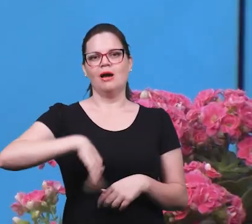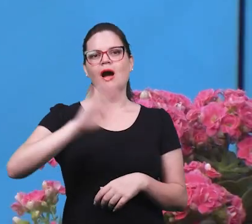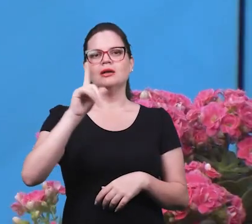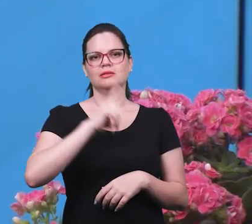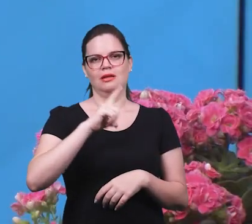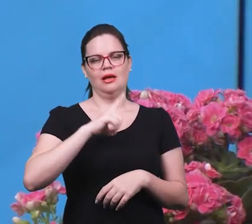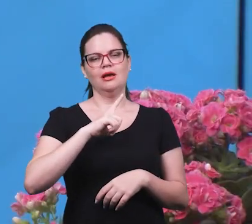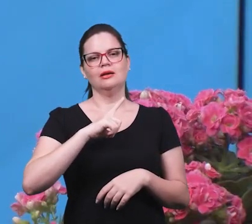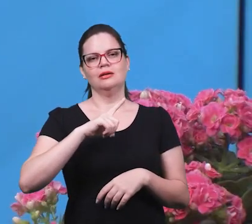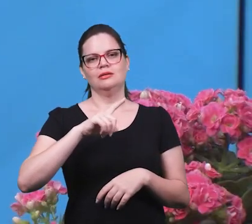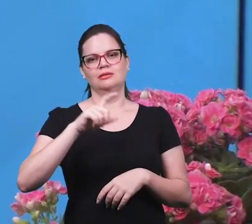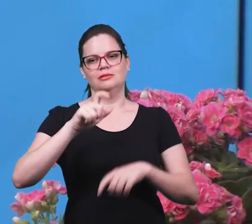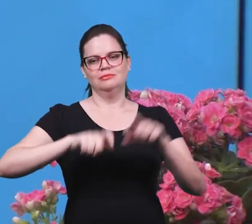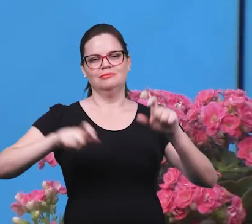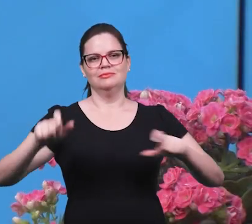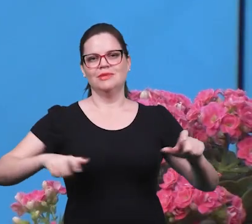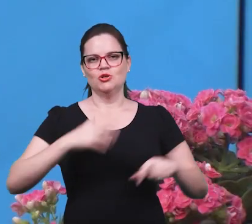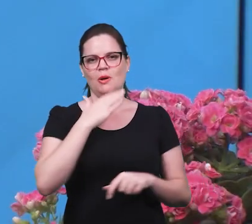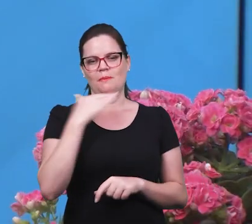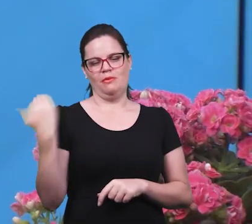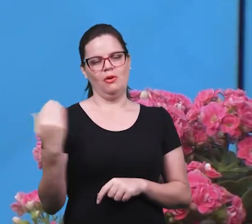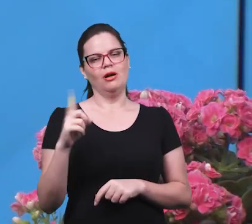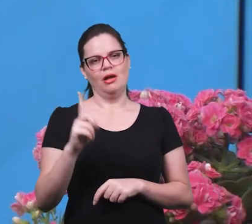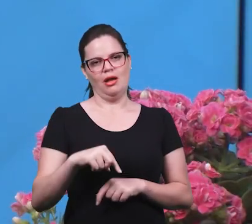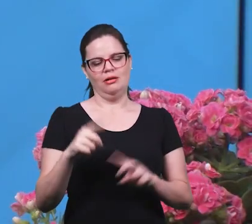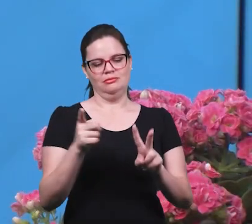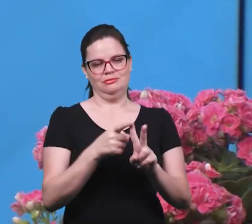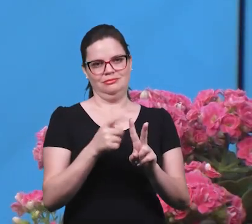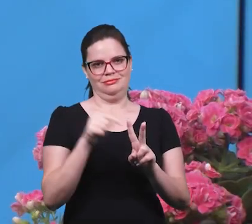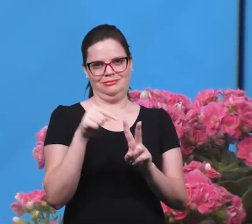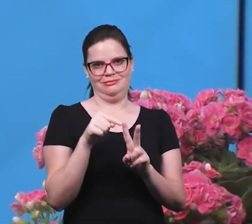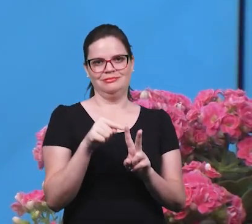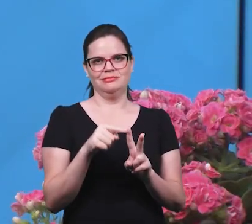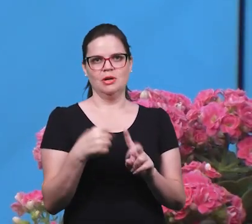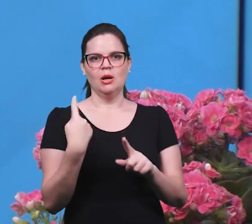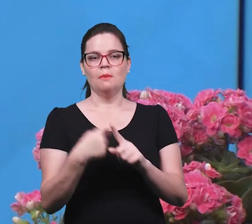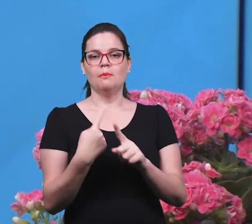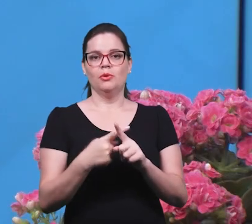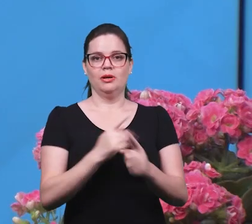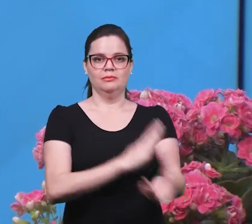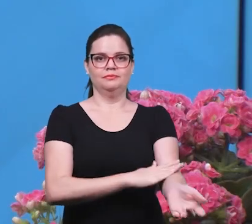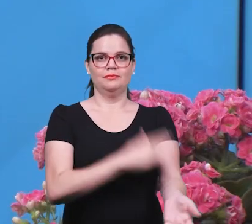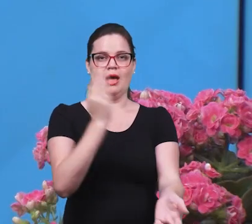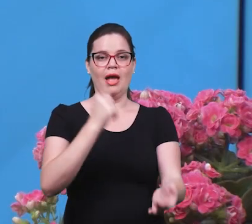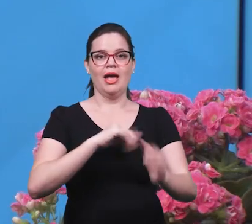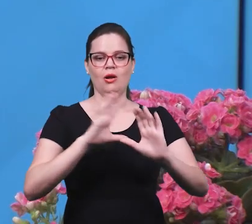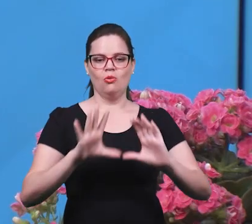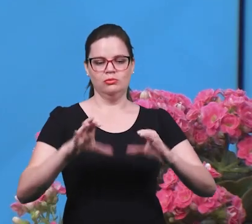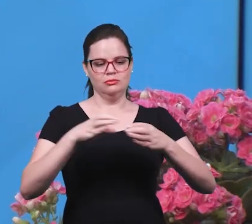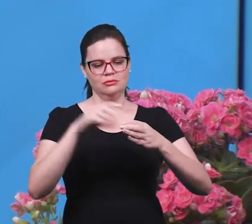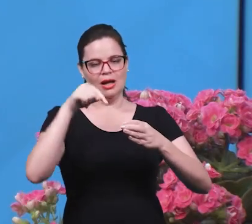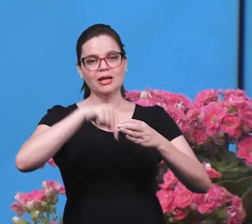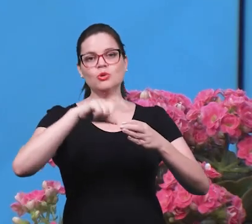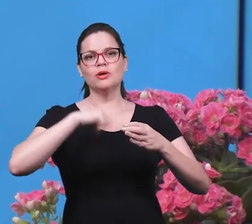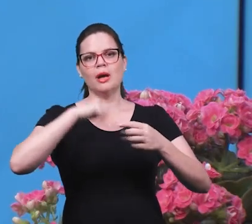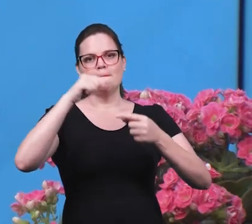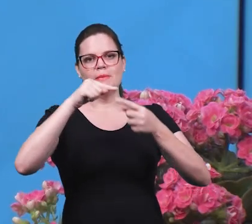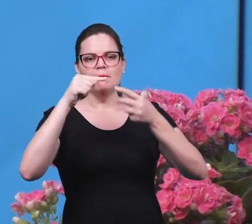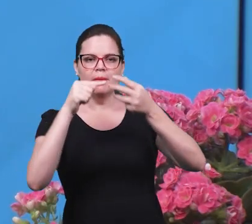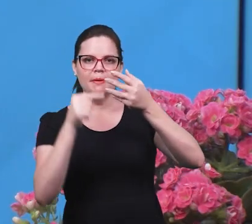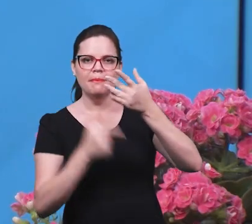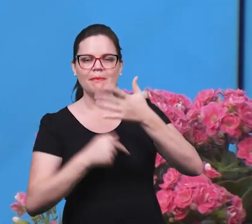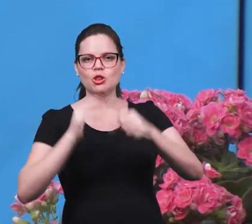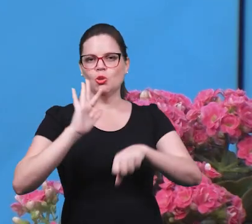mundo, né, a hipertensão faz parte de um conjunto de doenças cardiovasculares que é a